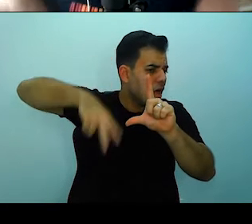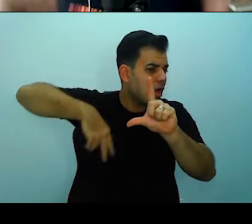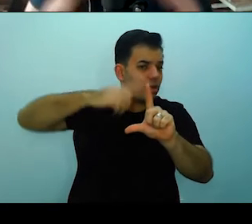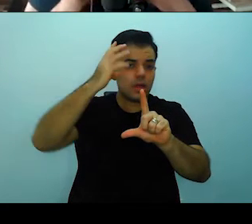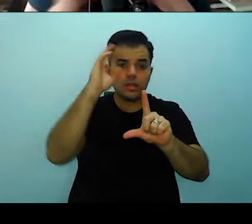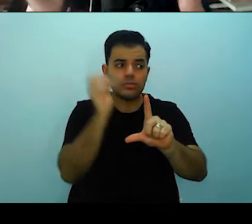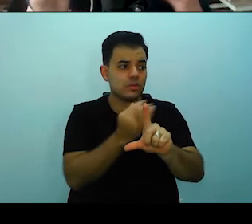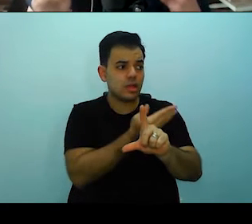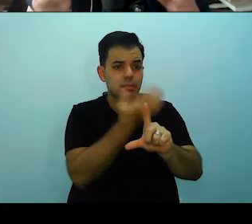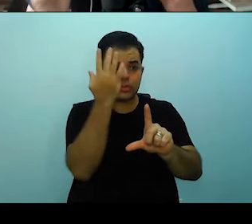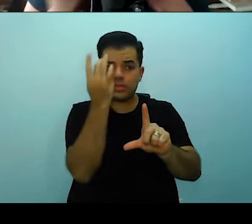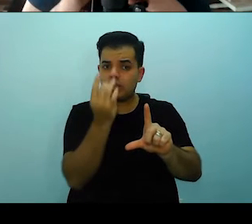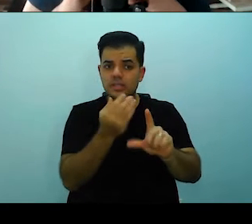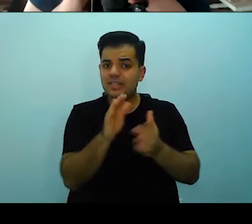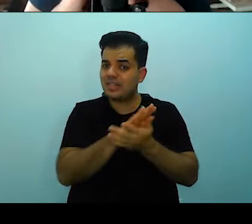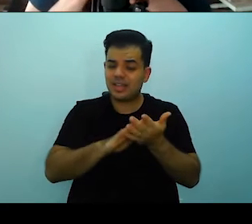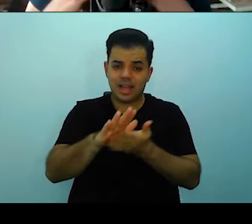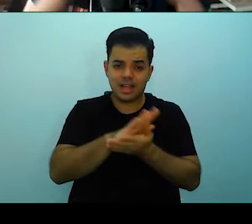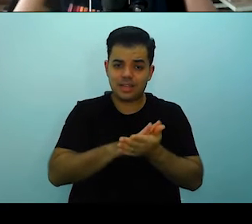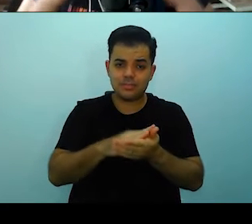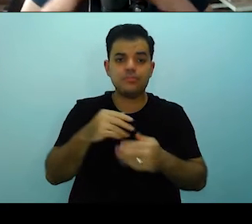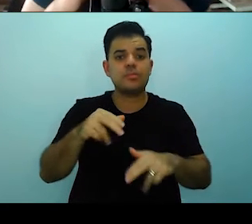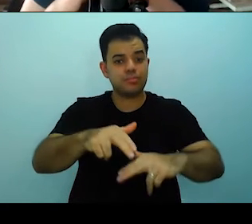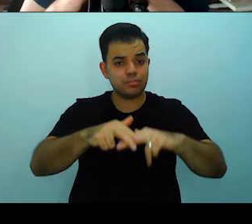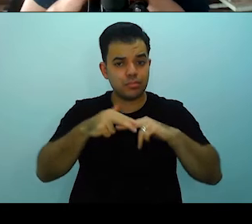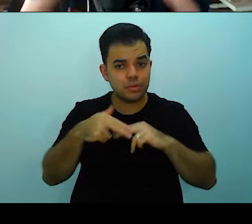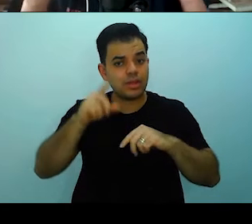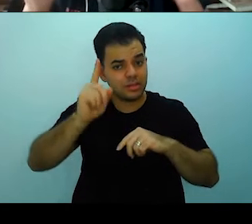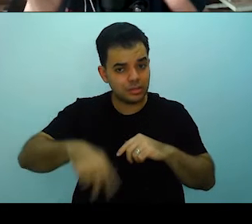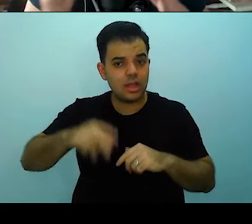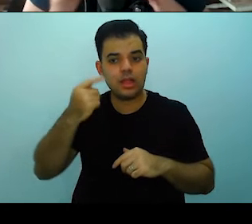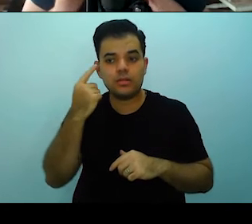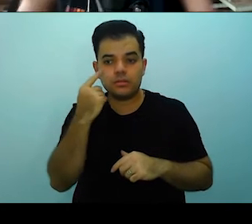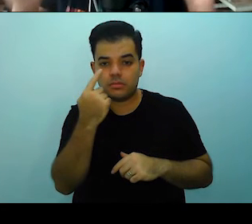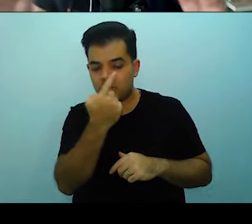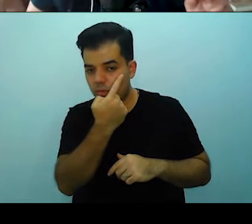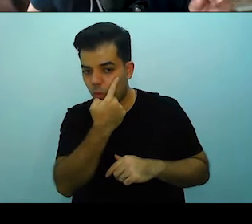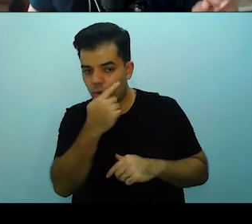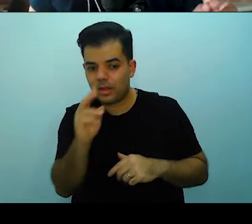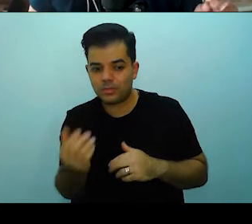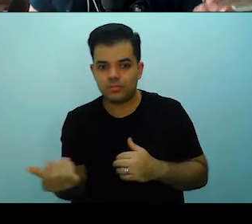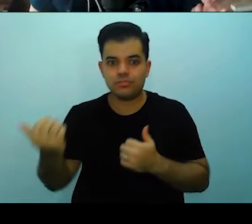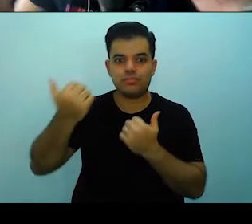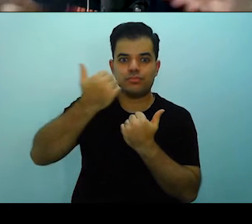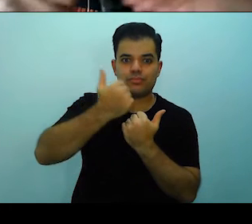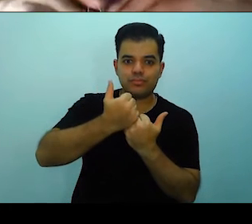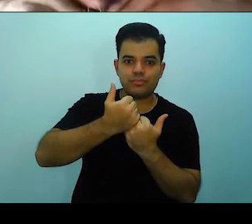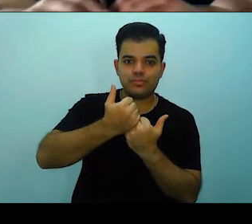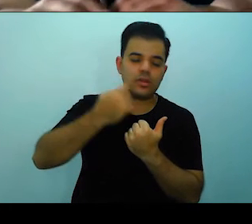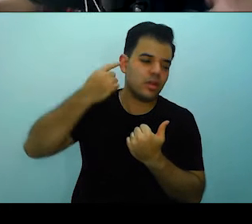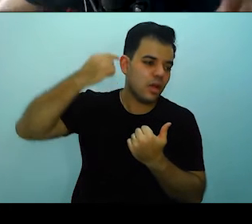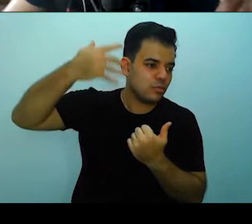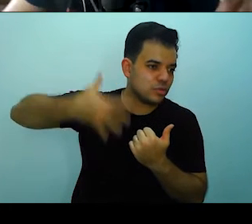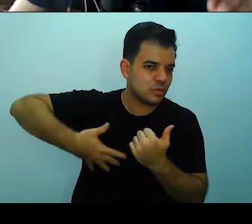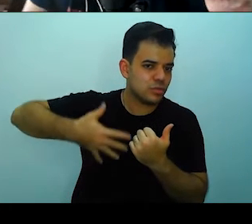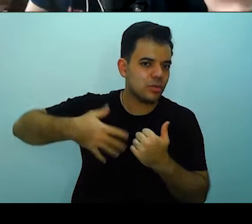porque resguardadas as proporções, o leitor vai ser como se fosse os olhos da gente. Então, a gente tem que entender o que ele está querendo dizer em um contexto